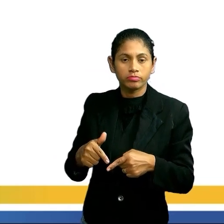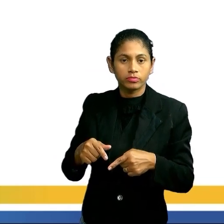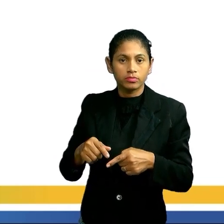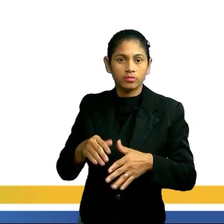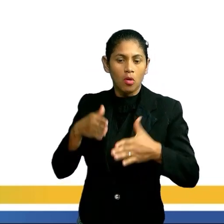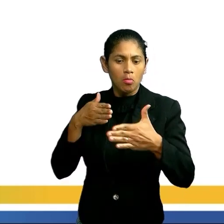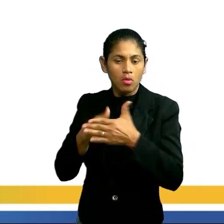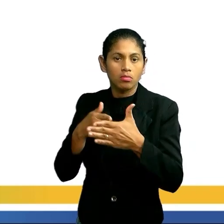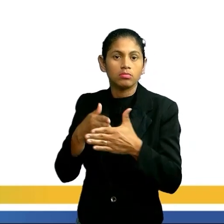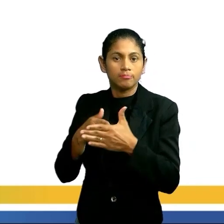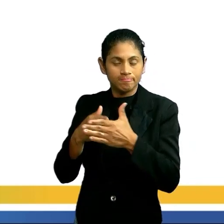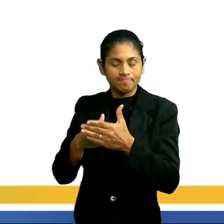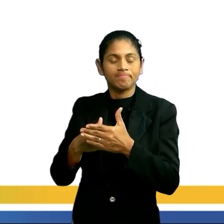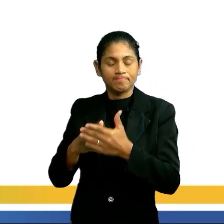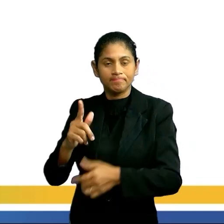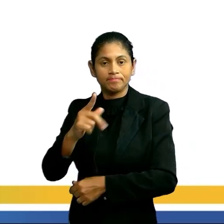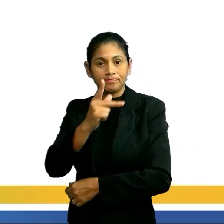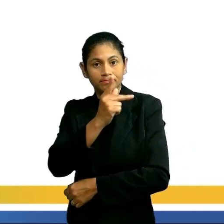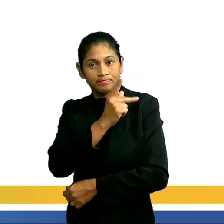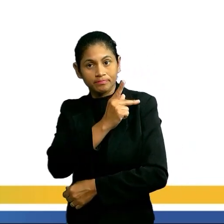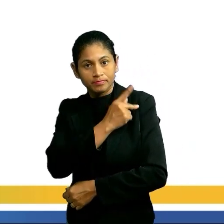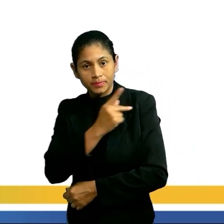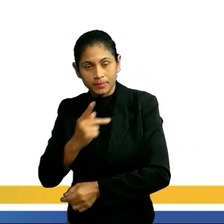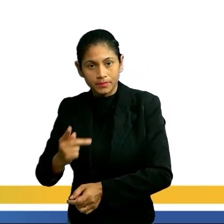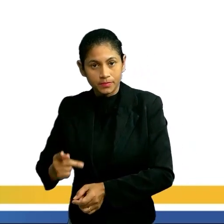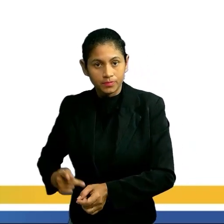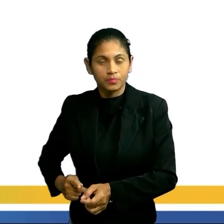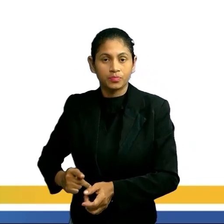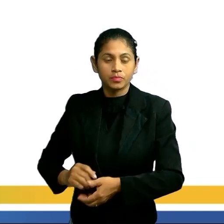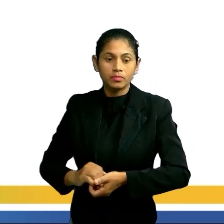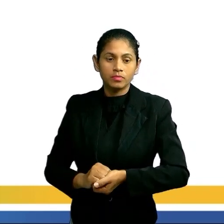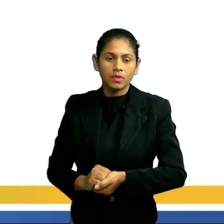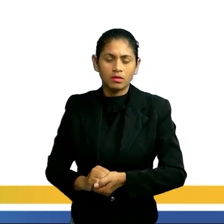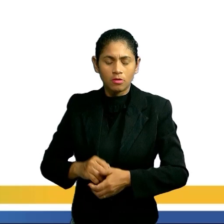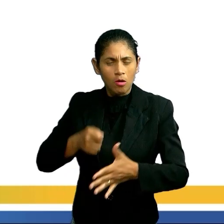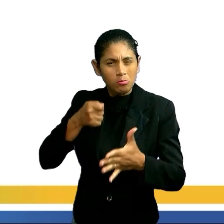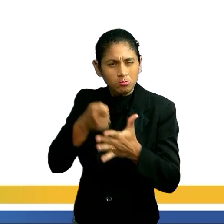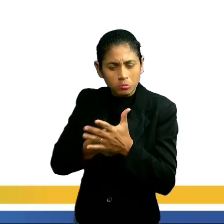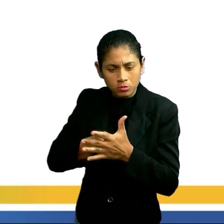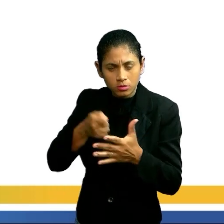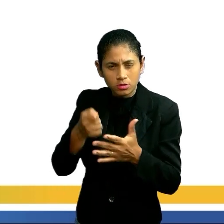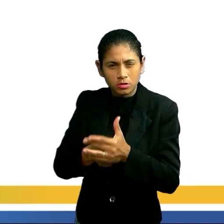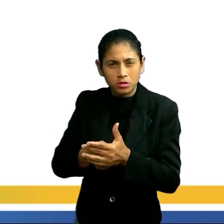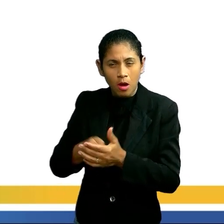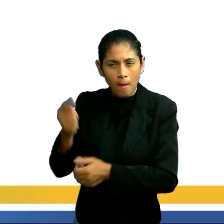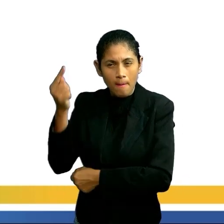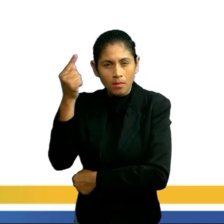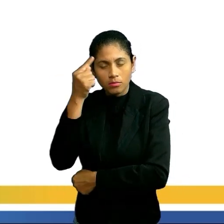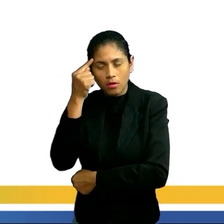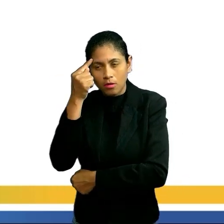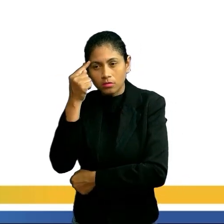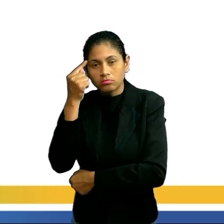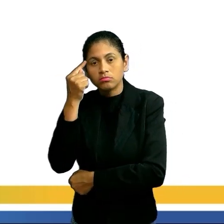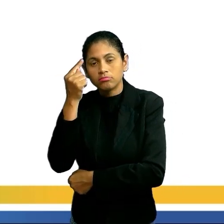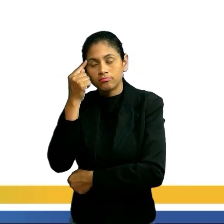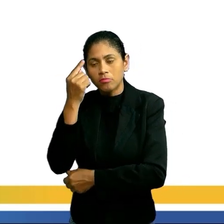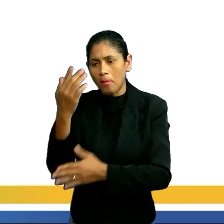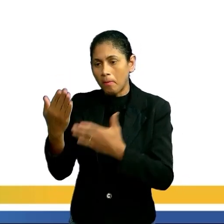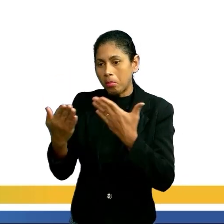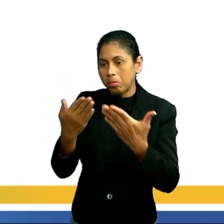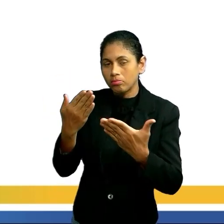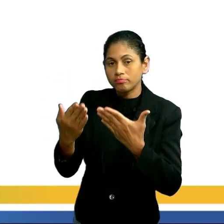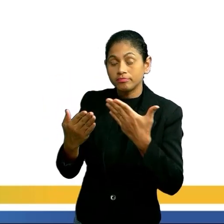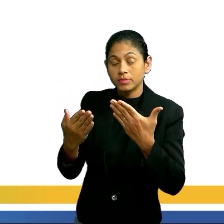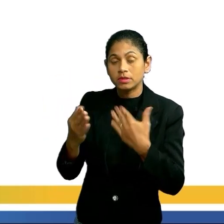na pressão psicológica que ocasionou, né, o seu suicídio, onde ele se mata em 24